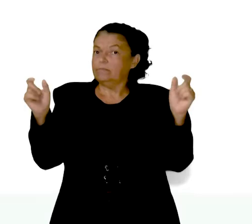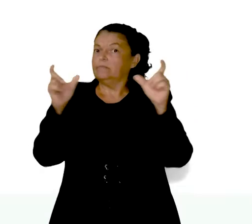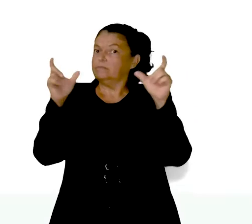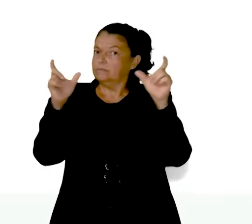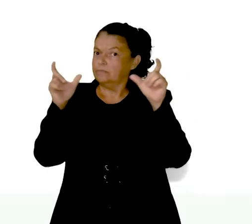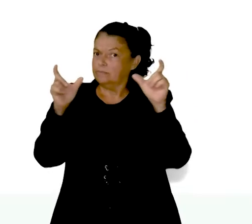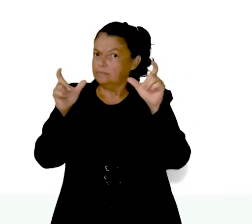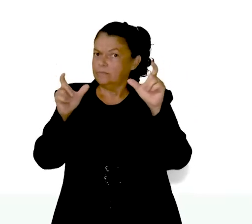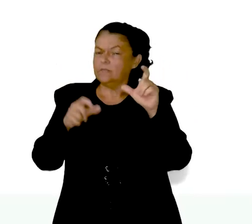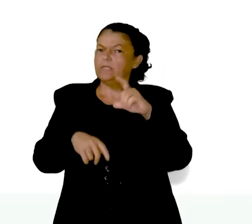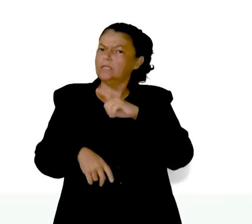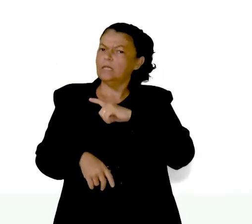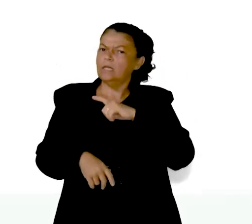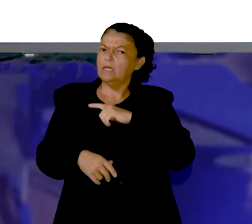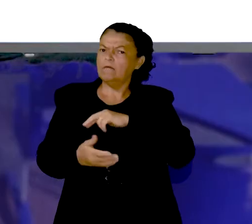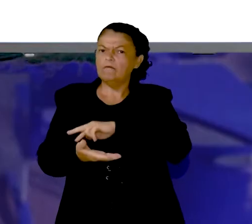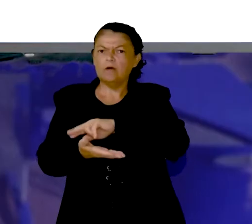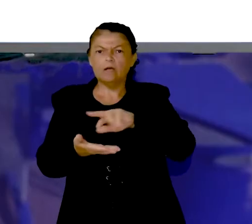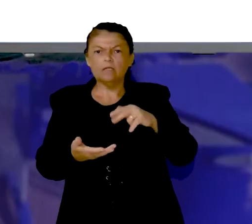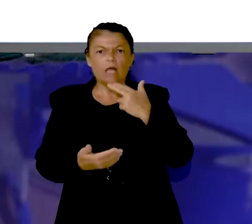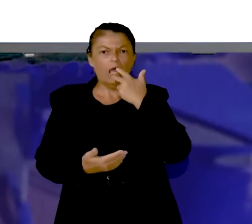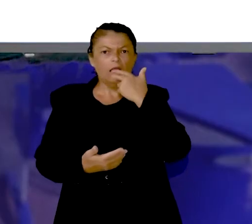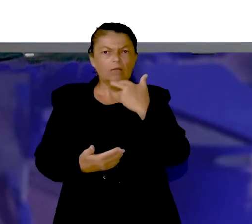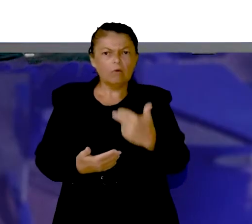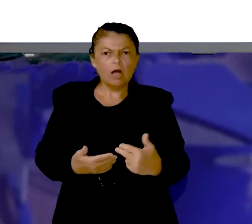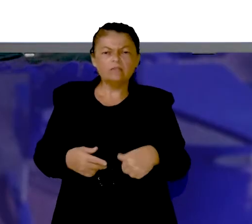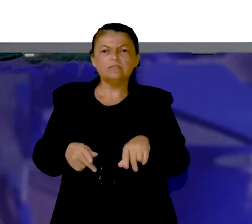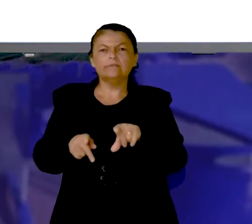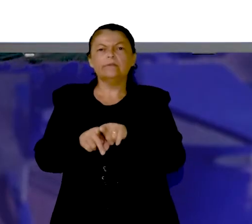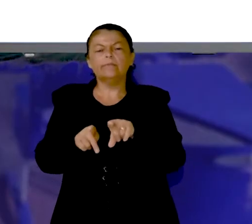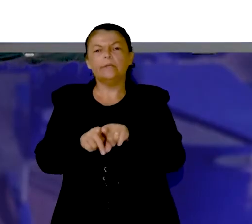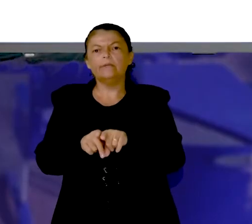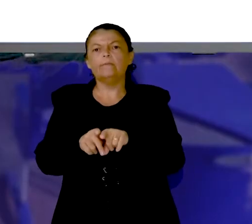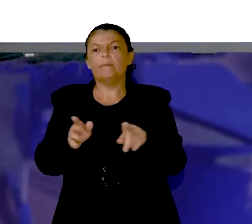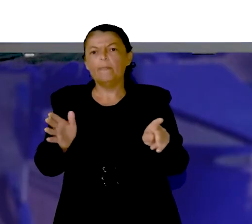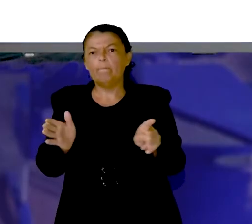possuem linguagens próprias, ou seja, elas têm